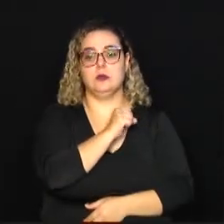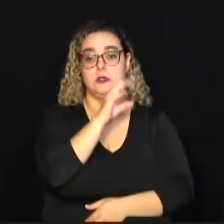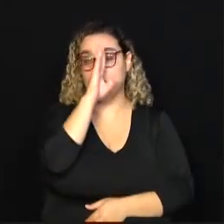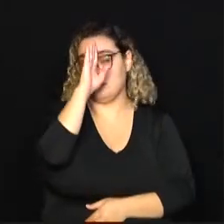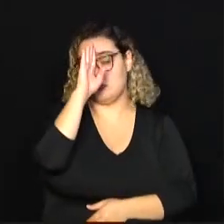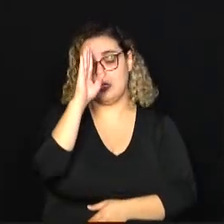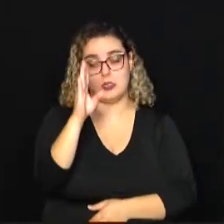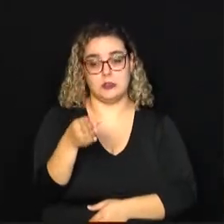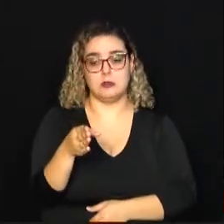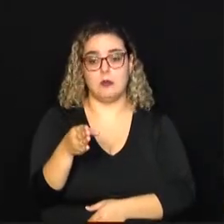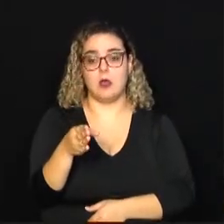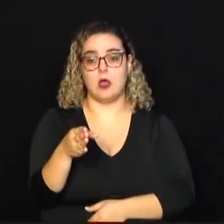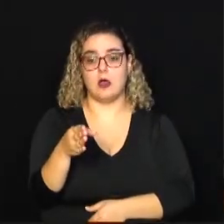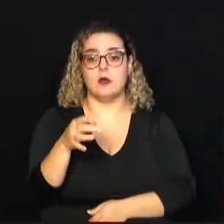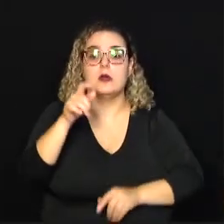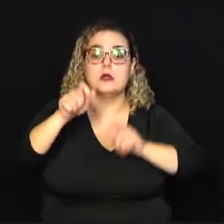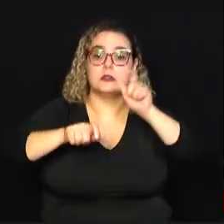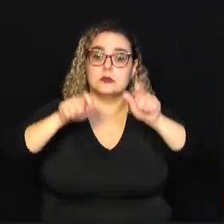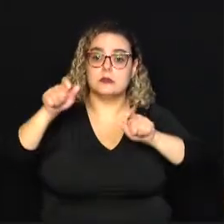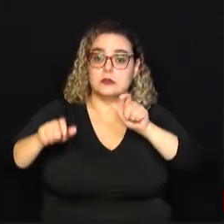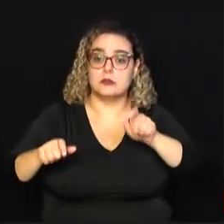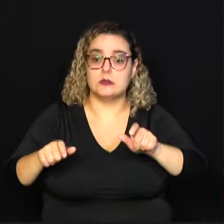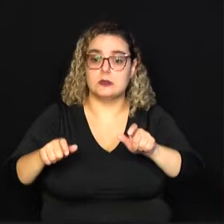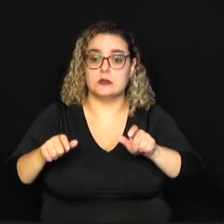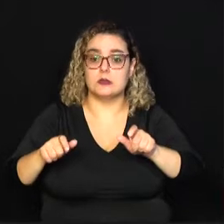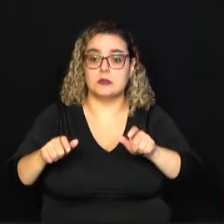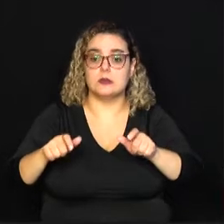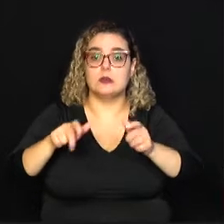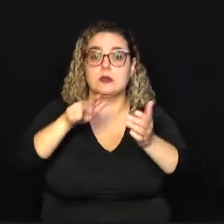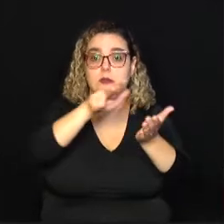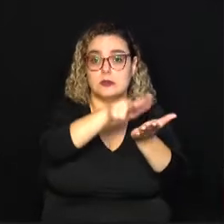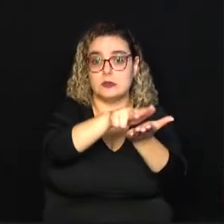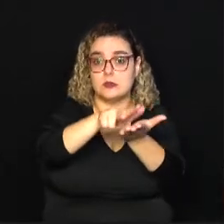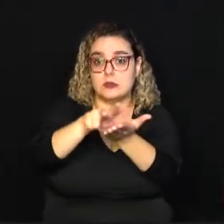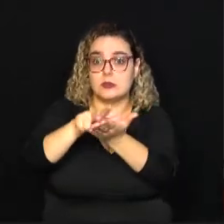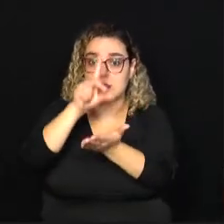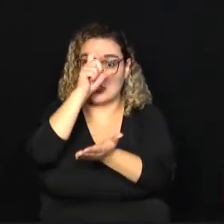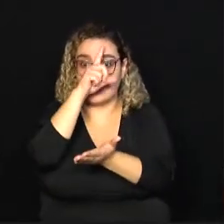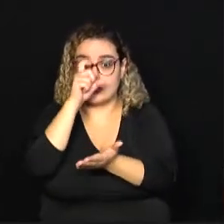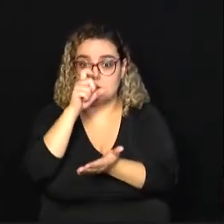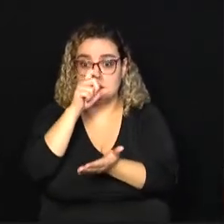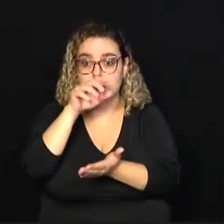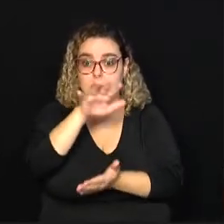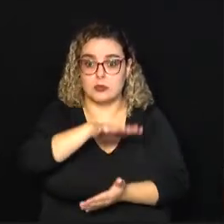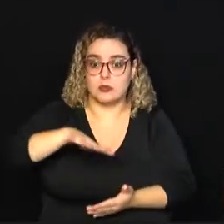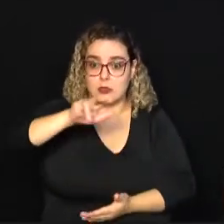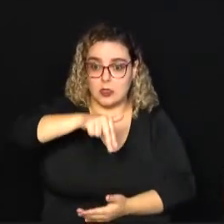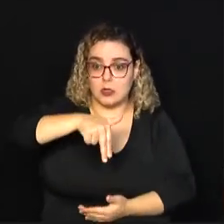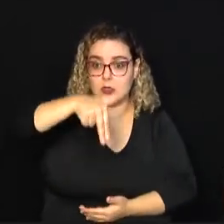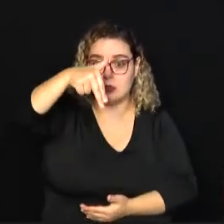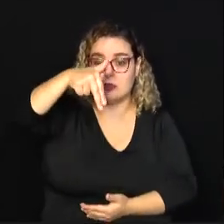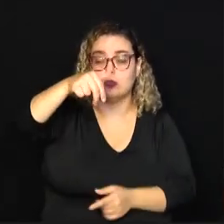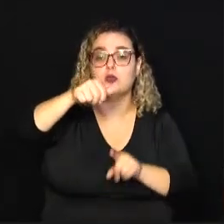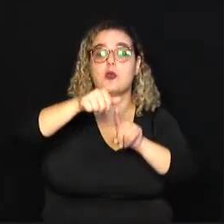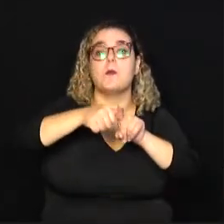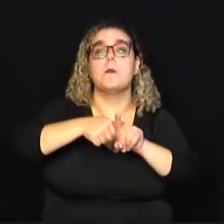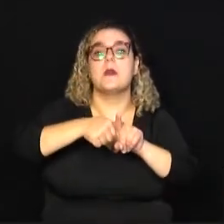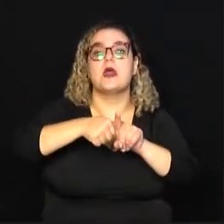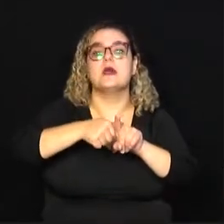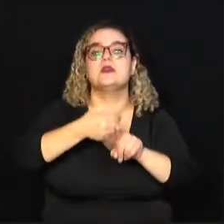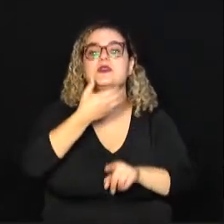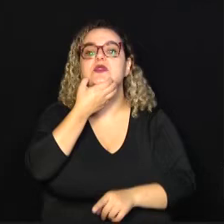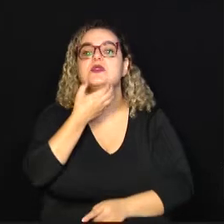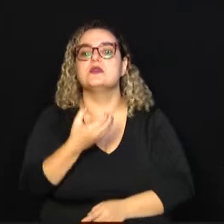que levava as pessoas ao atendimento hospitalar na região norte, ainda no mês de dezembro. Aqui, ó, em dezembro, você já